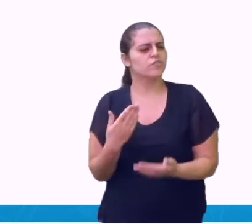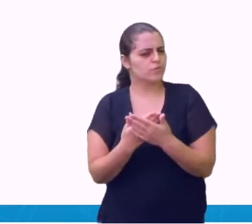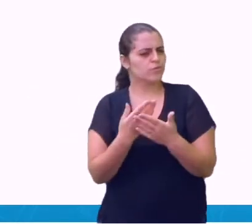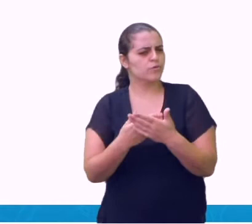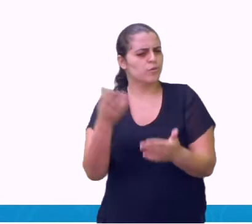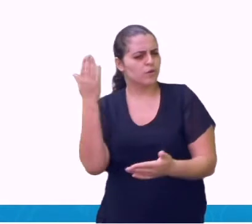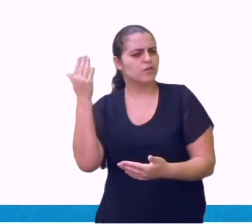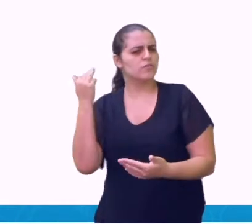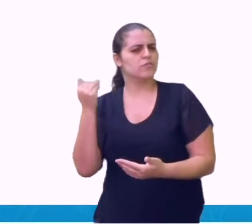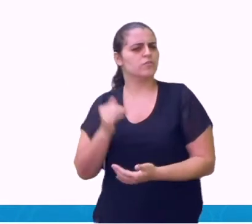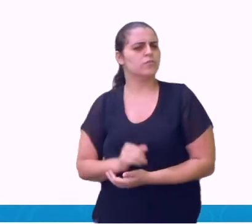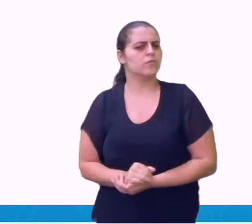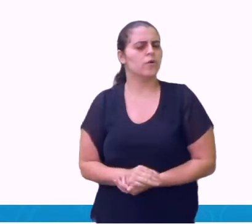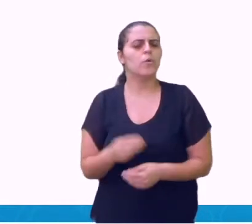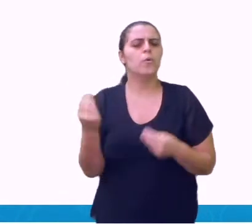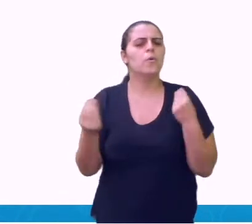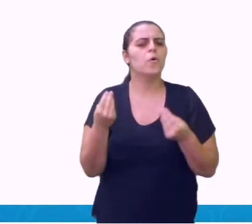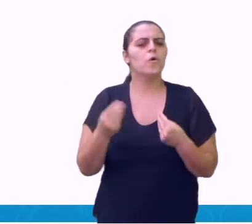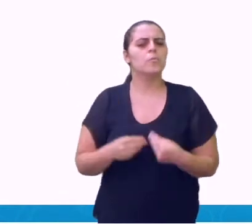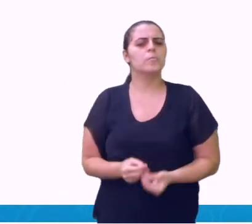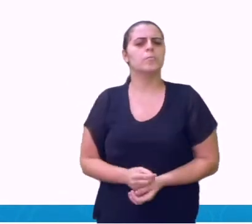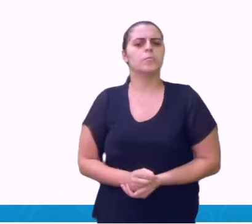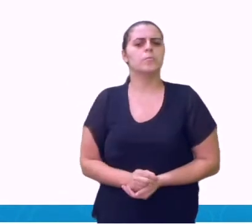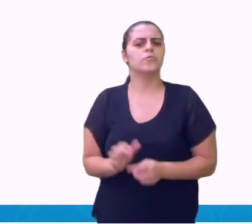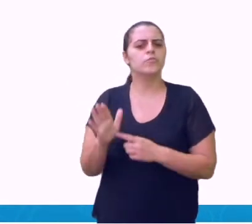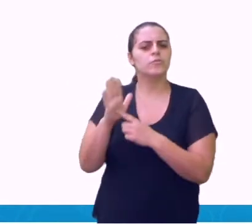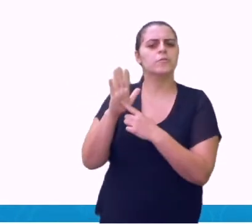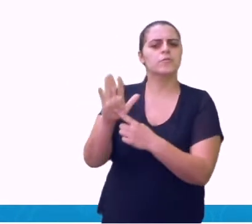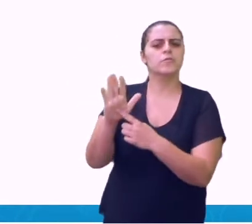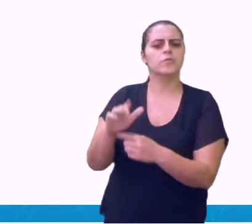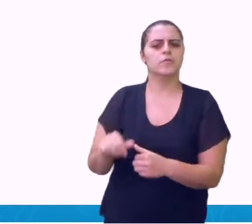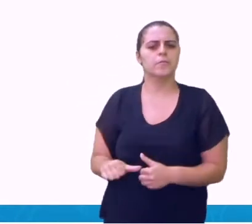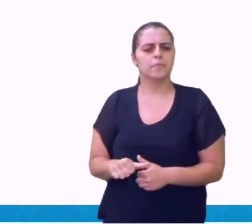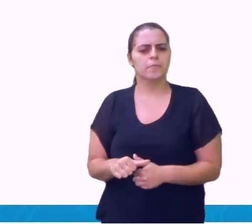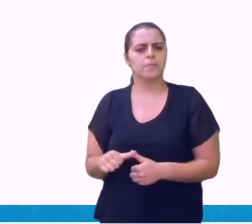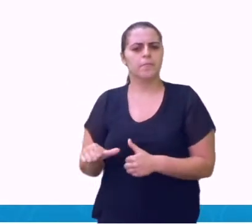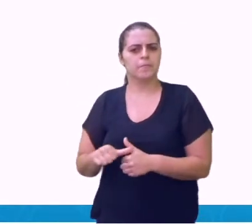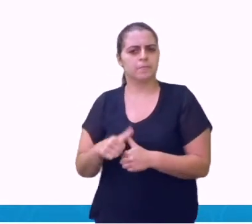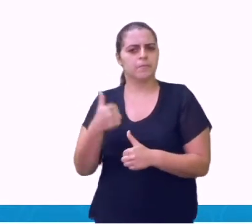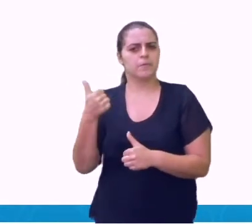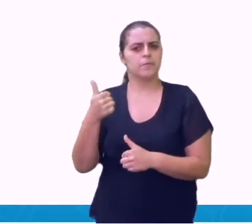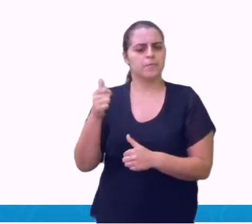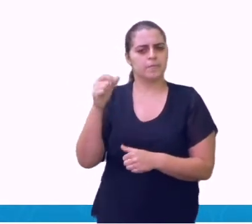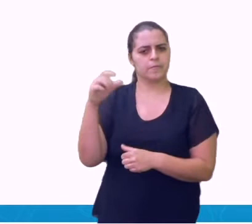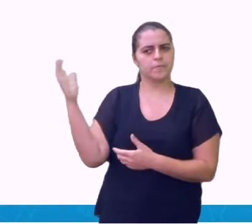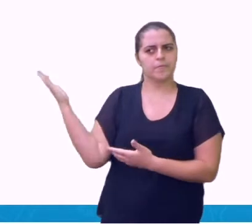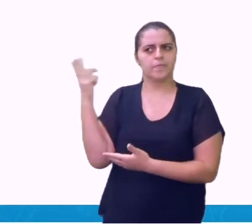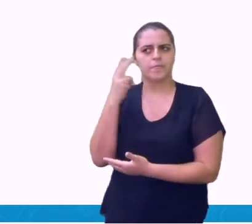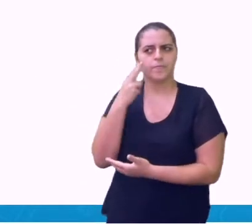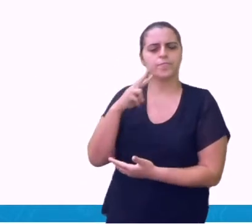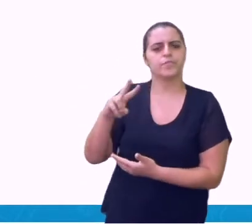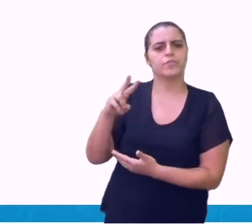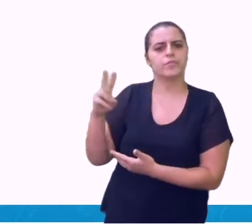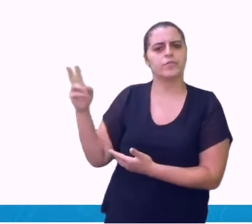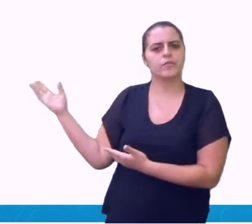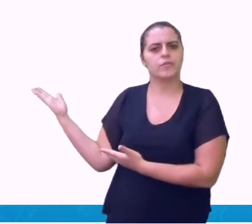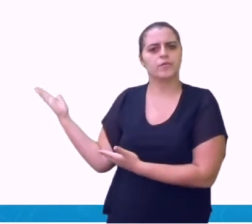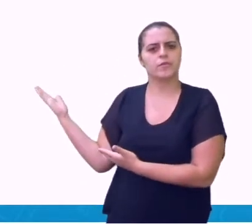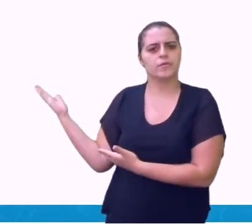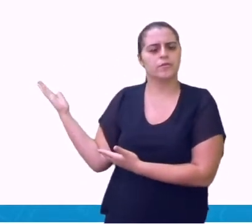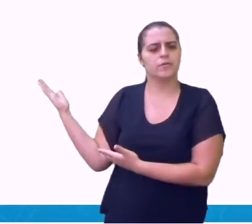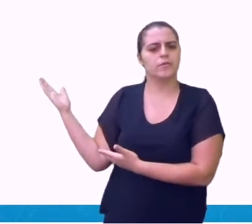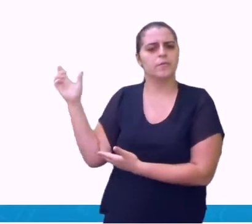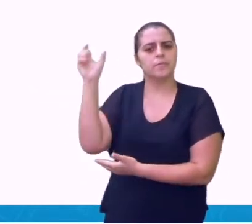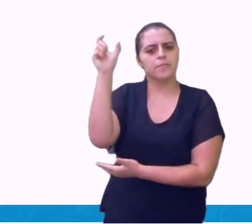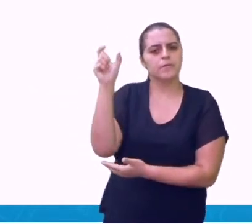isso aqui. Como que nós chamamos? Primeira parcela, isso mesmo. E